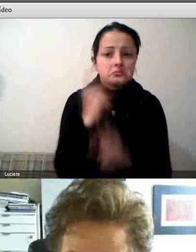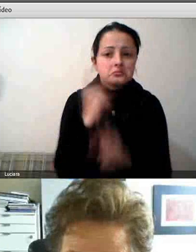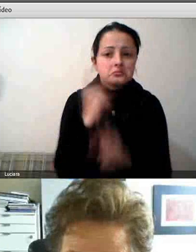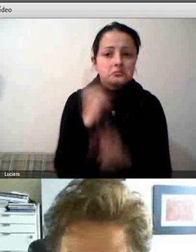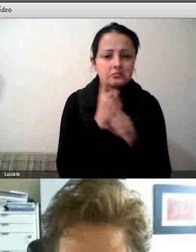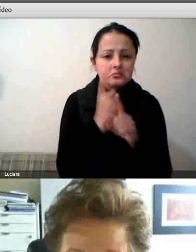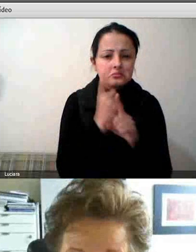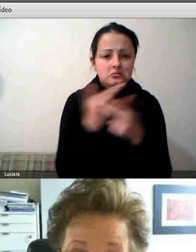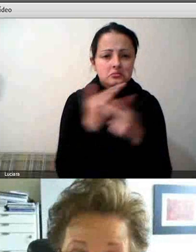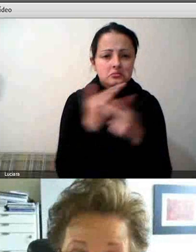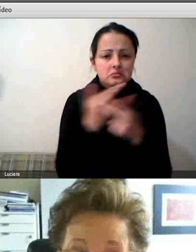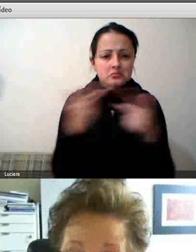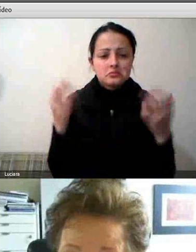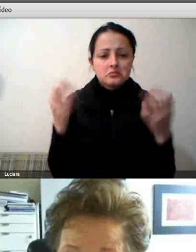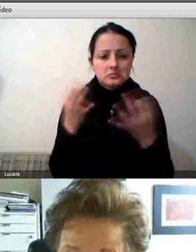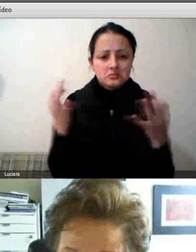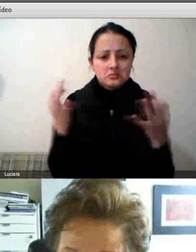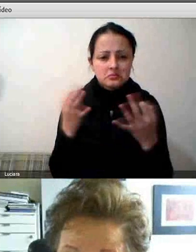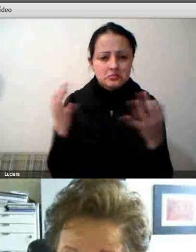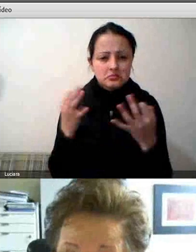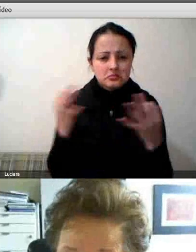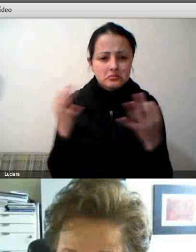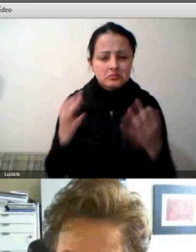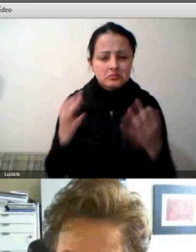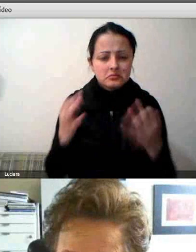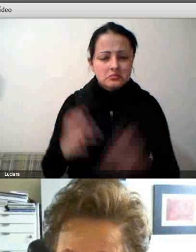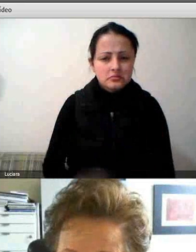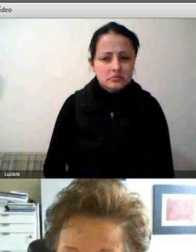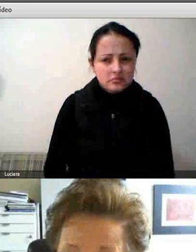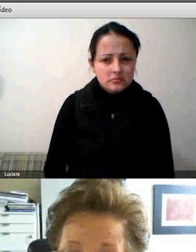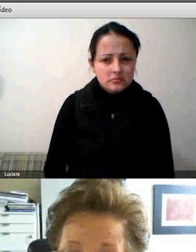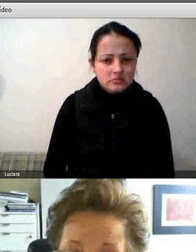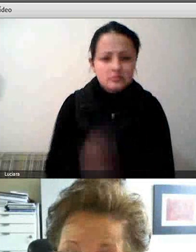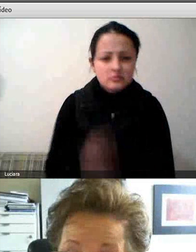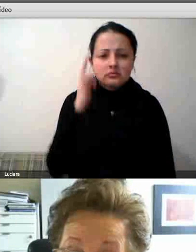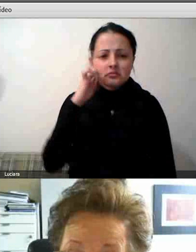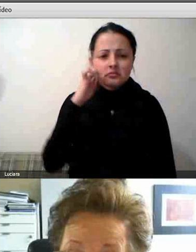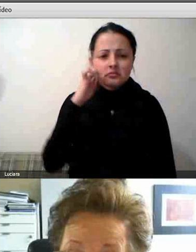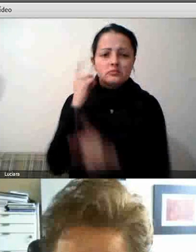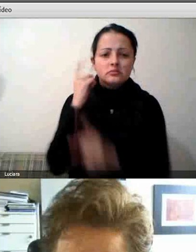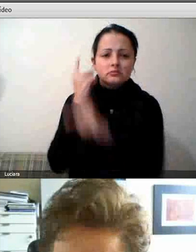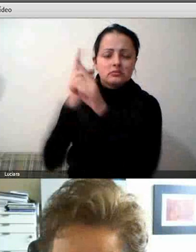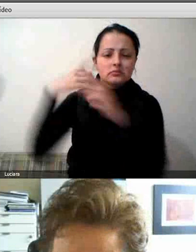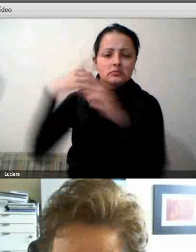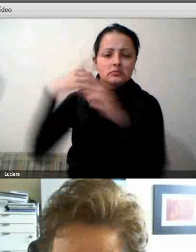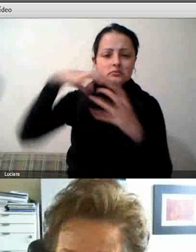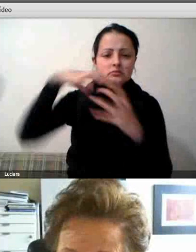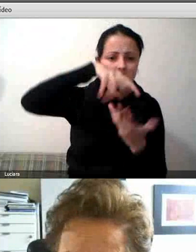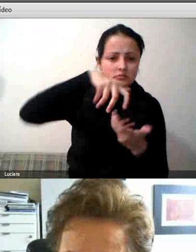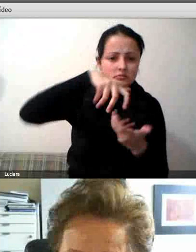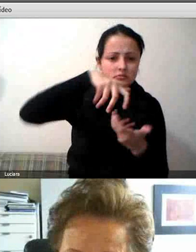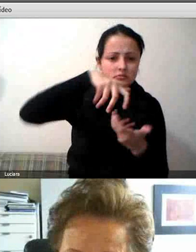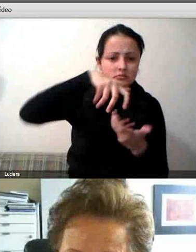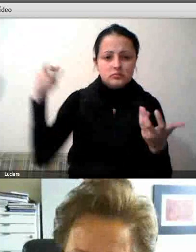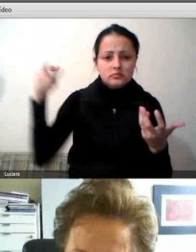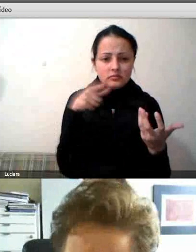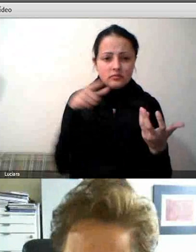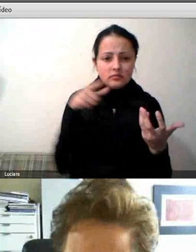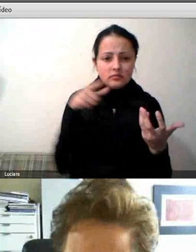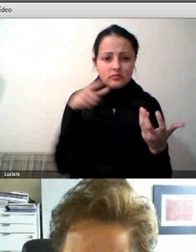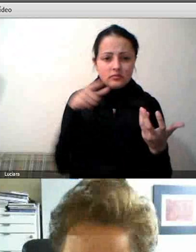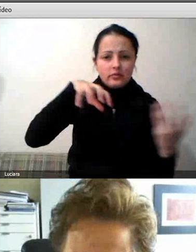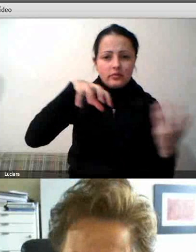tecnologia analógica para expandir a visão, enxergar o que estava muito longe. Mas como ele começou